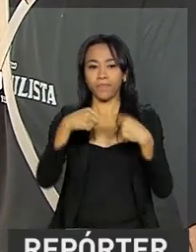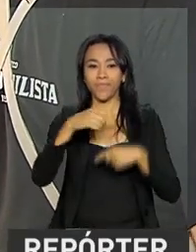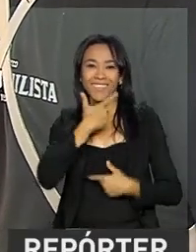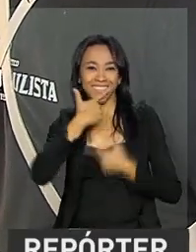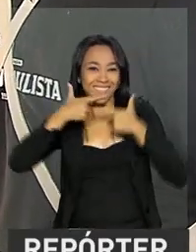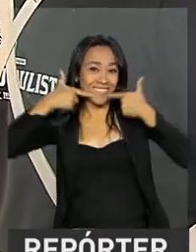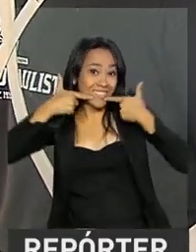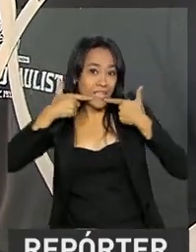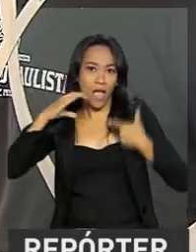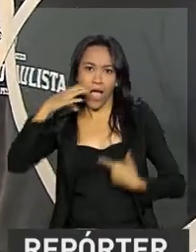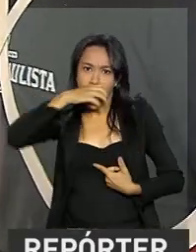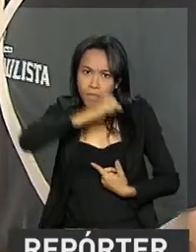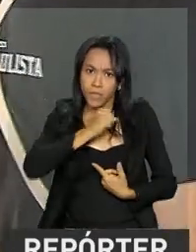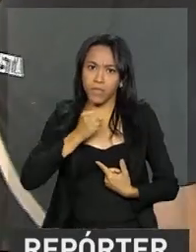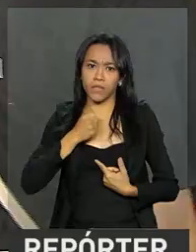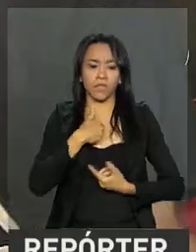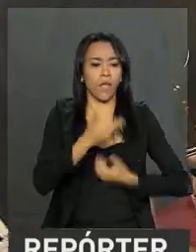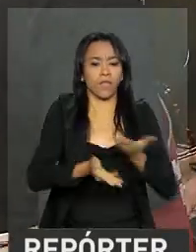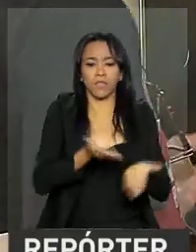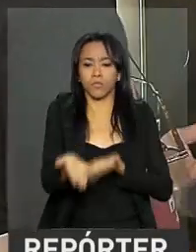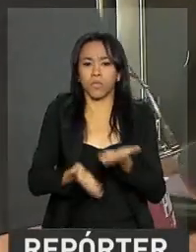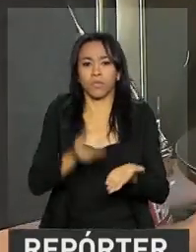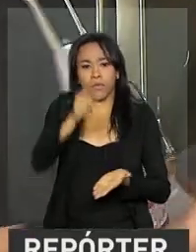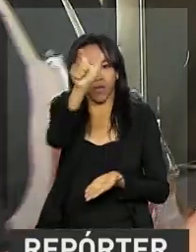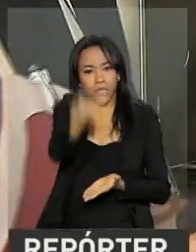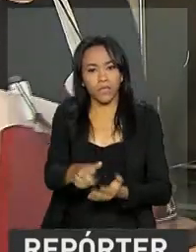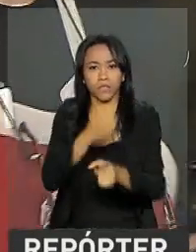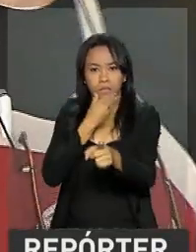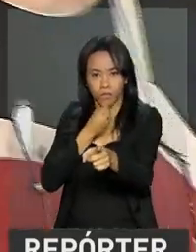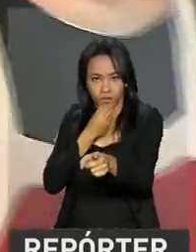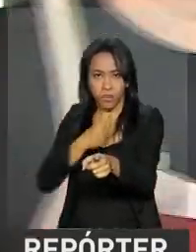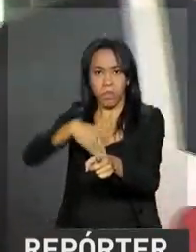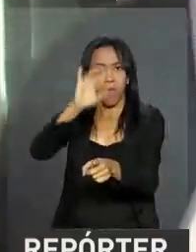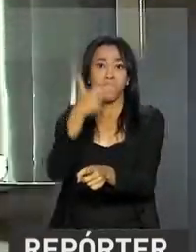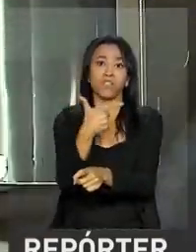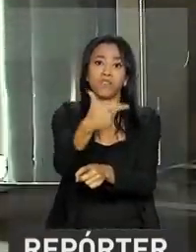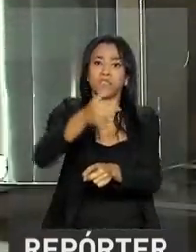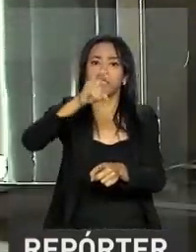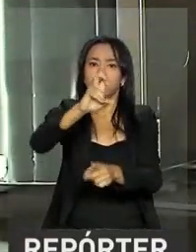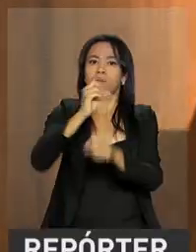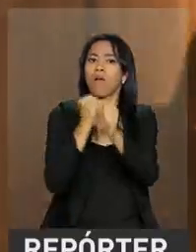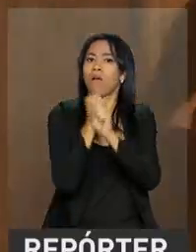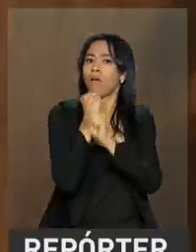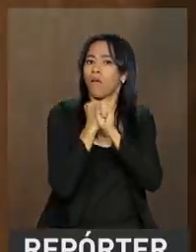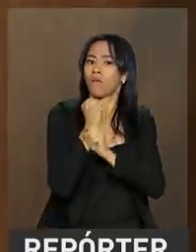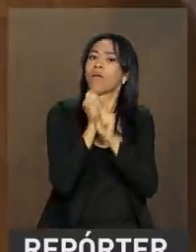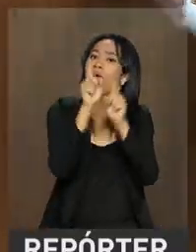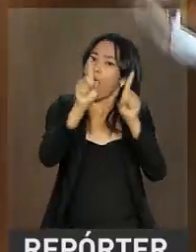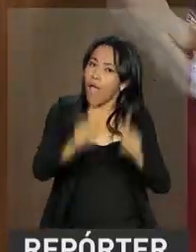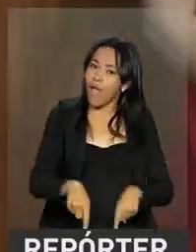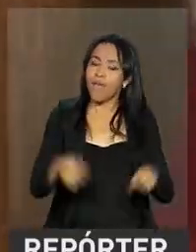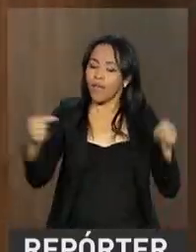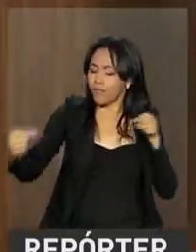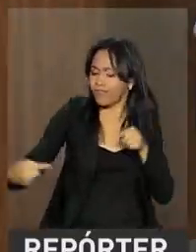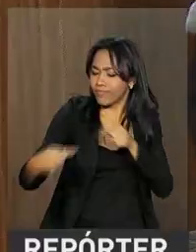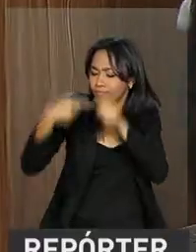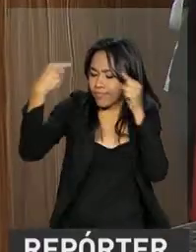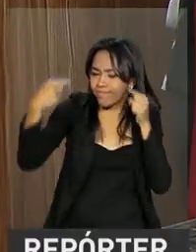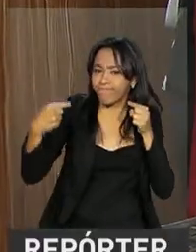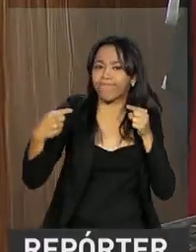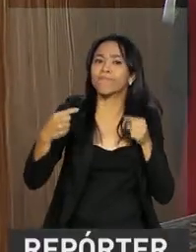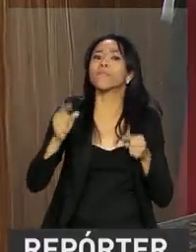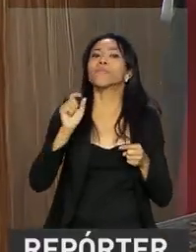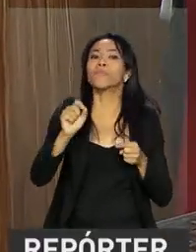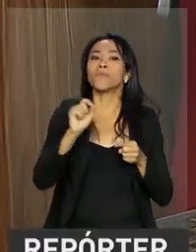Simpatia e rapidez no atendimento. Para Narcílio, que é garçom há mais de 25 anos, essa é a combinação perfeita